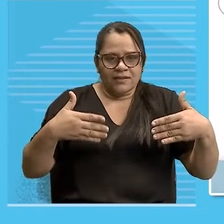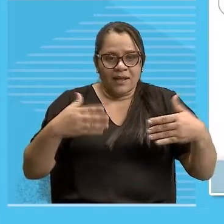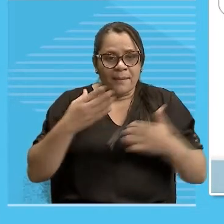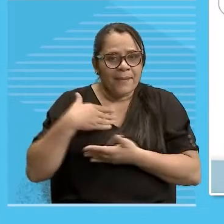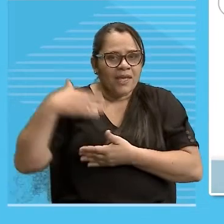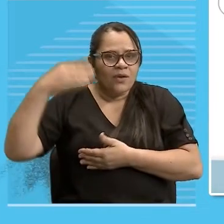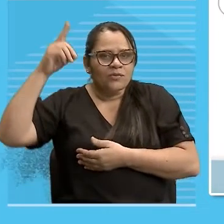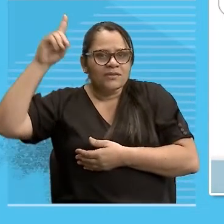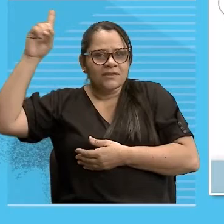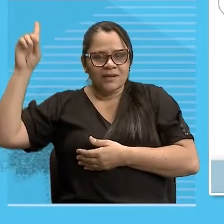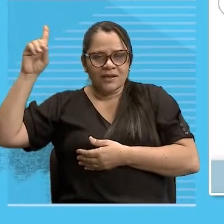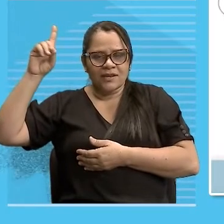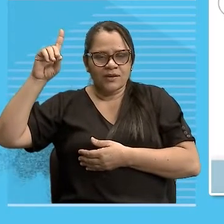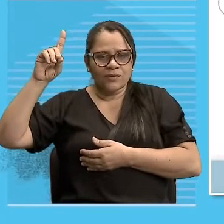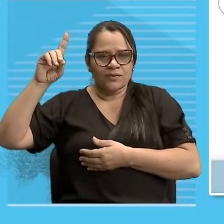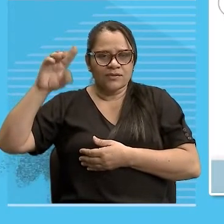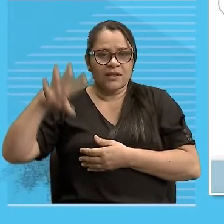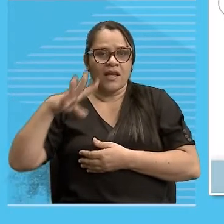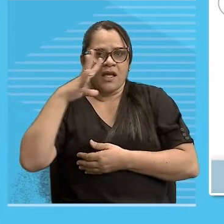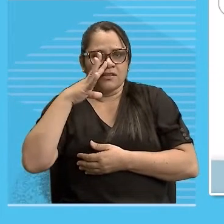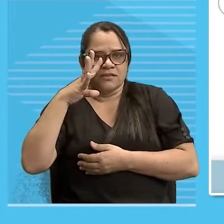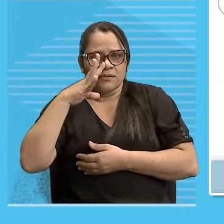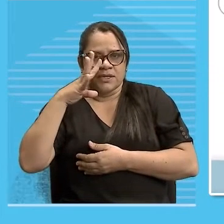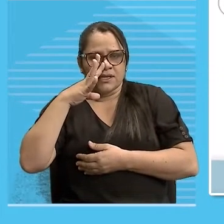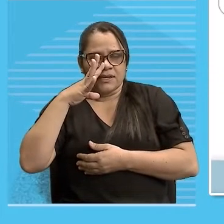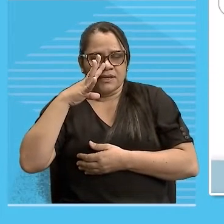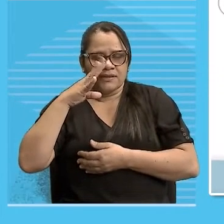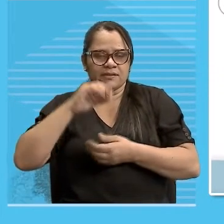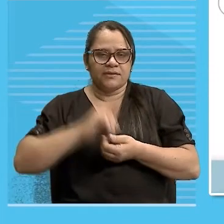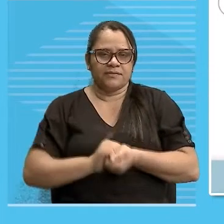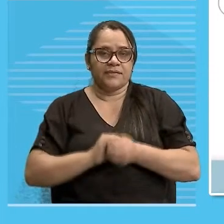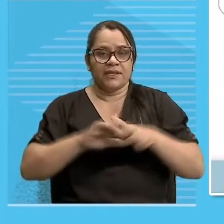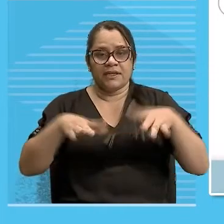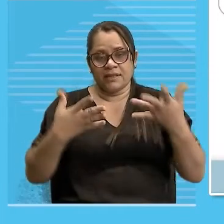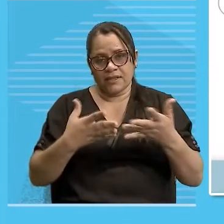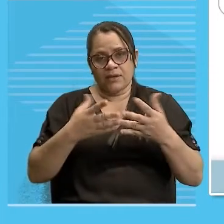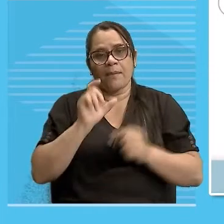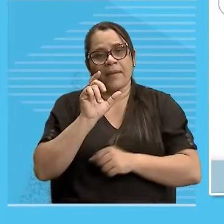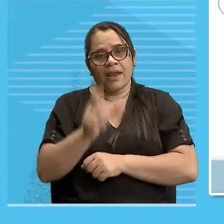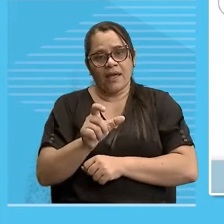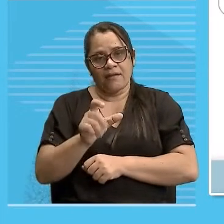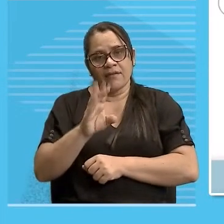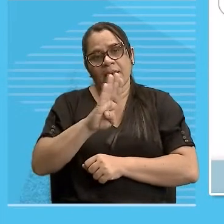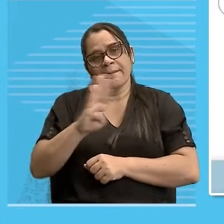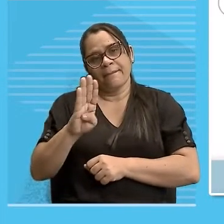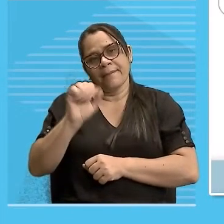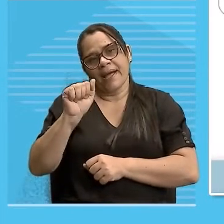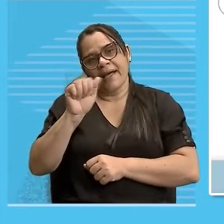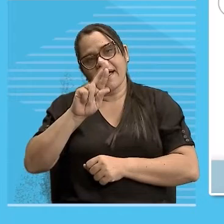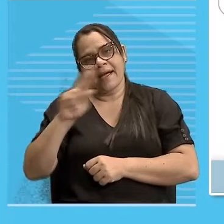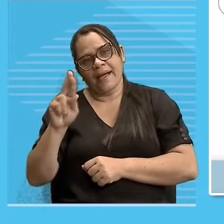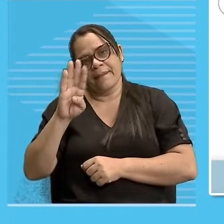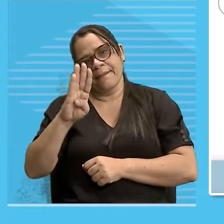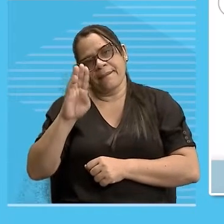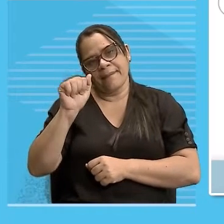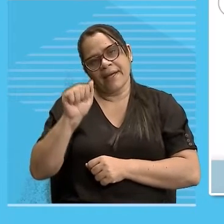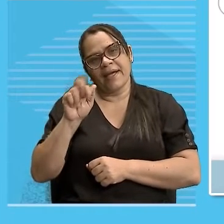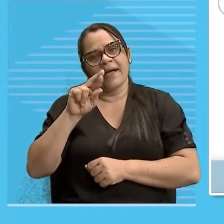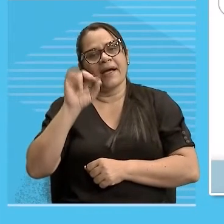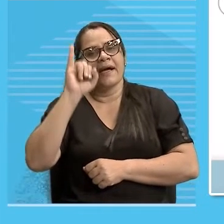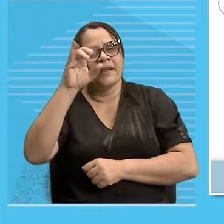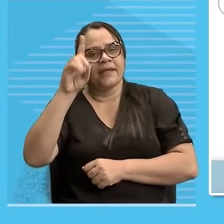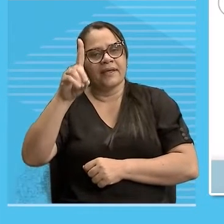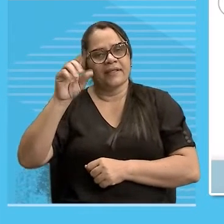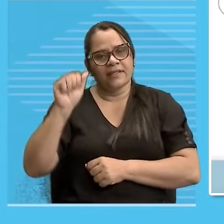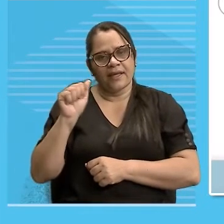Deus. Uai, barbaridade. Esse barbaridade aí, viu? É muito do sul. A gente não costuma muito dizer barbaridade, não, tá bom?